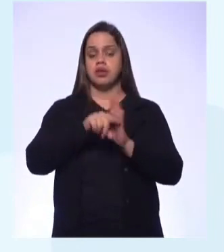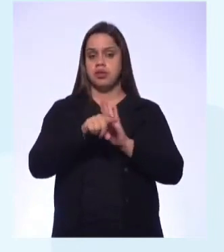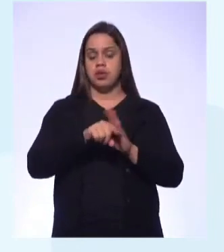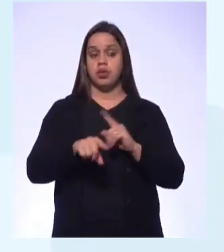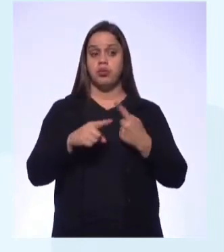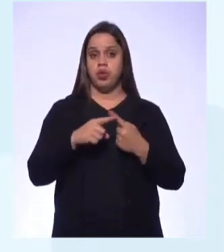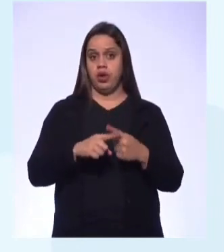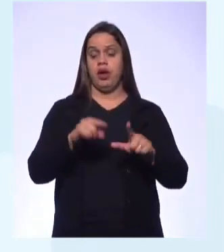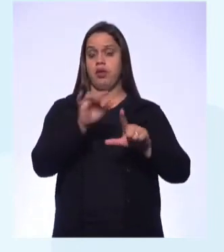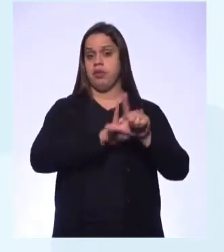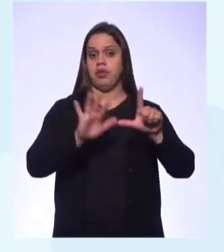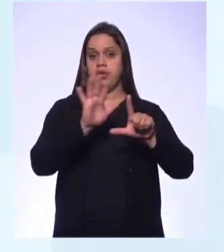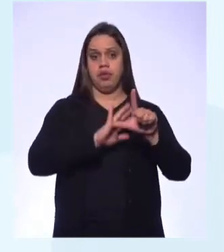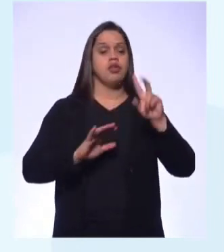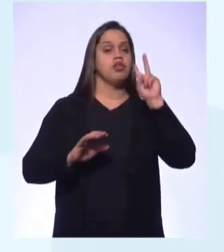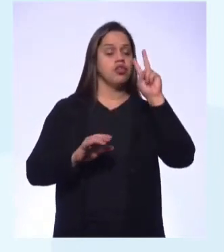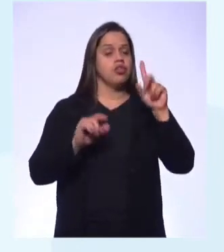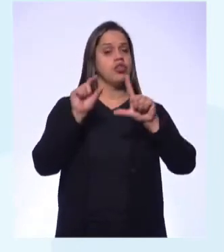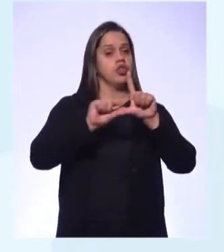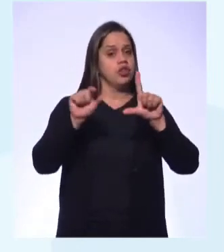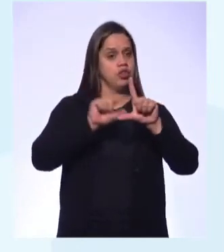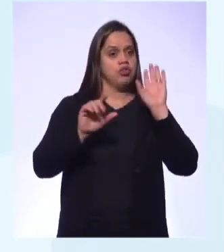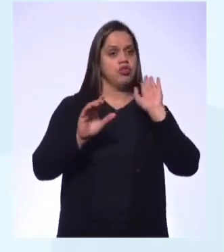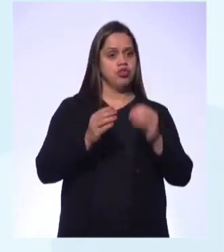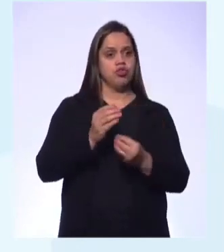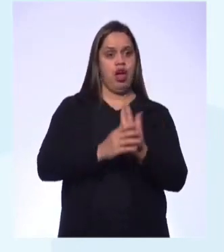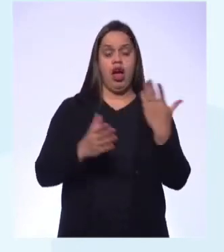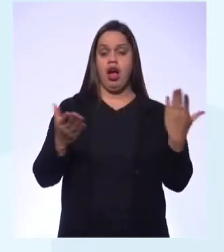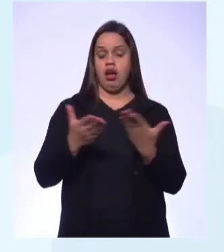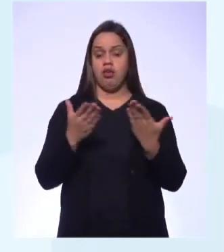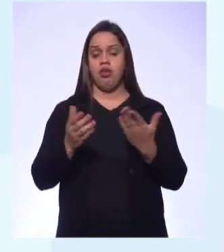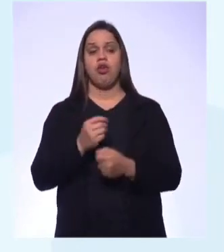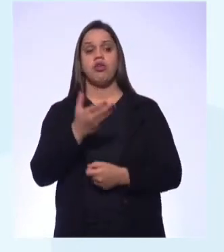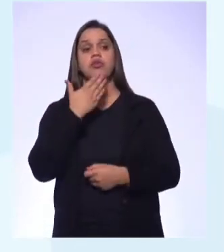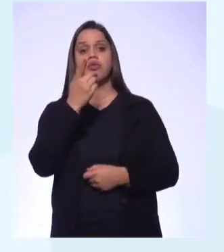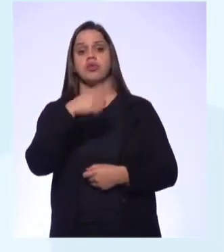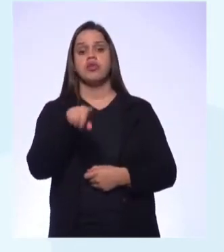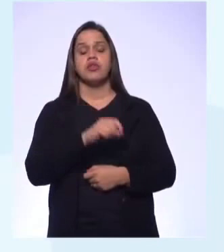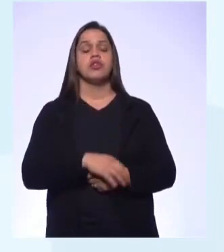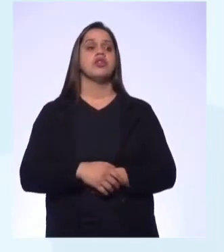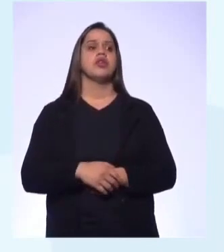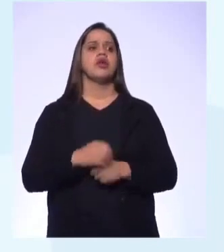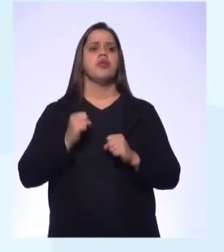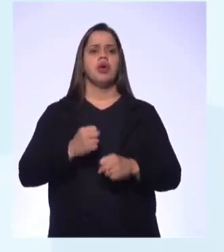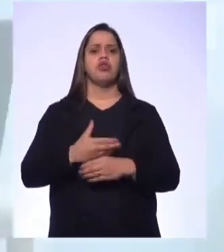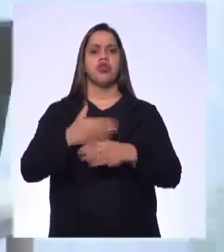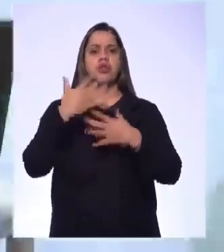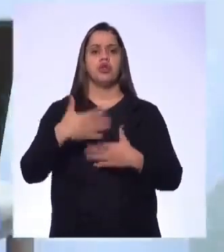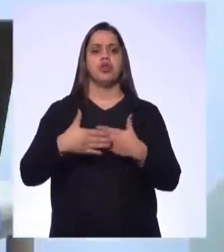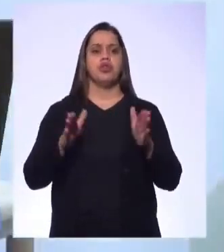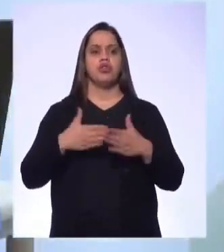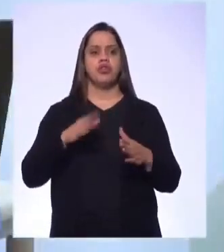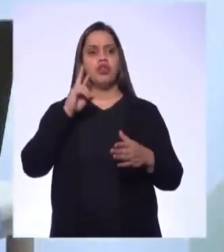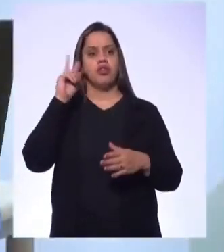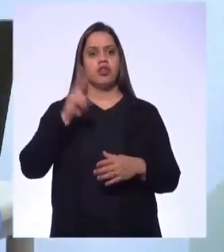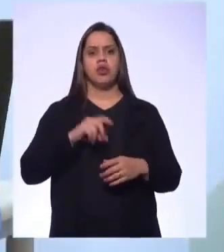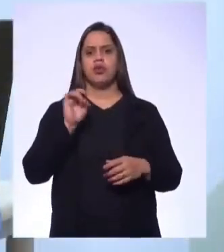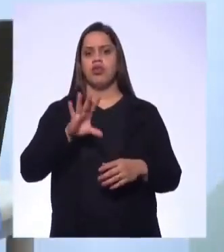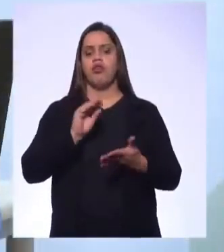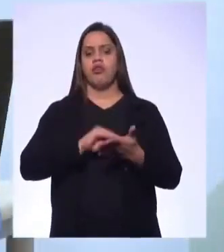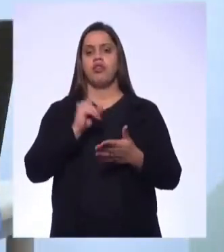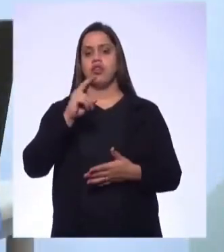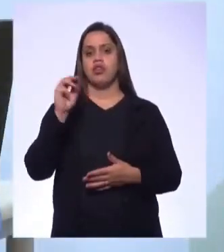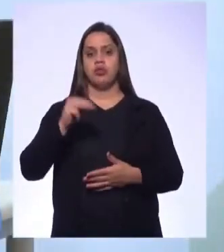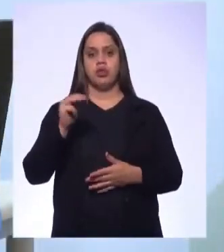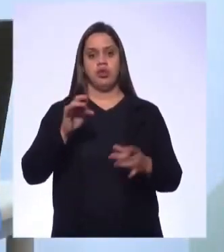primeira imagem lá, que era da África. Agora eu quero que vocês criem uma legenda. Pode abrir o chat, já que eles vão criando, porque falta 5